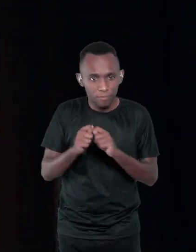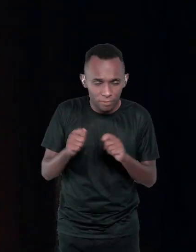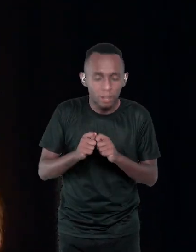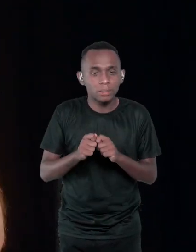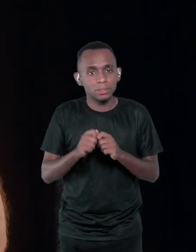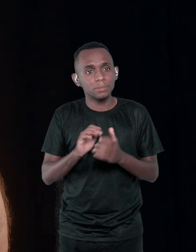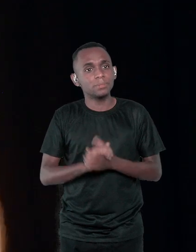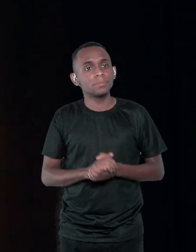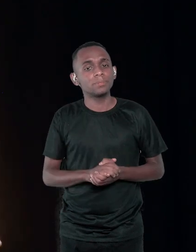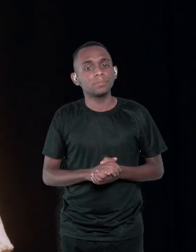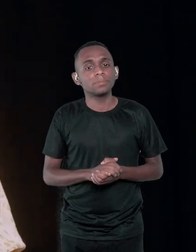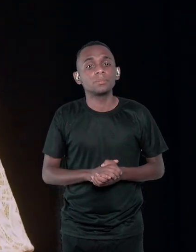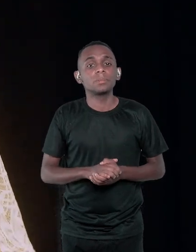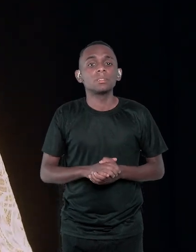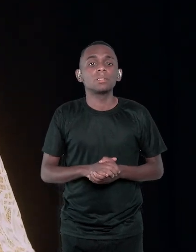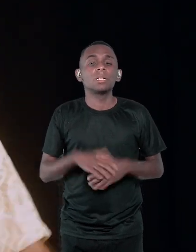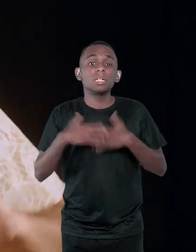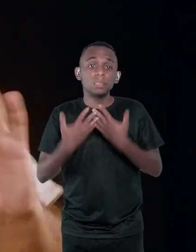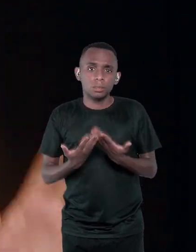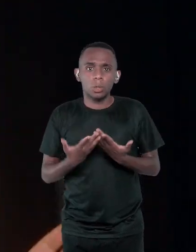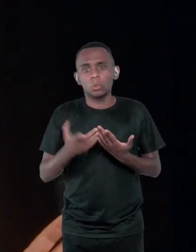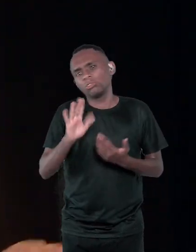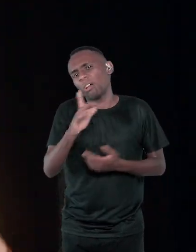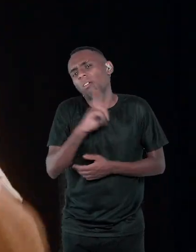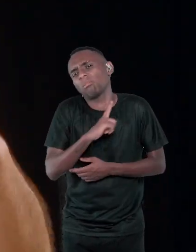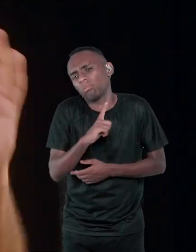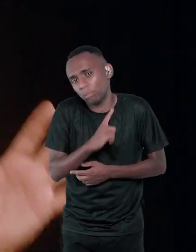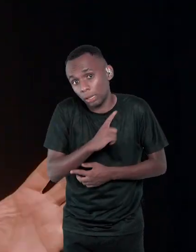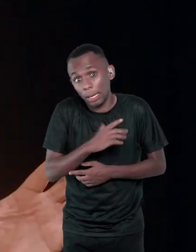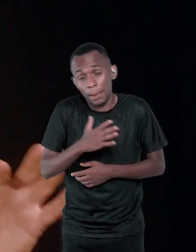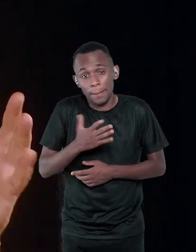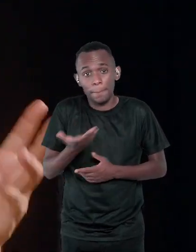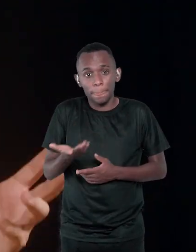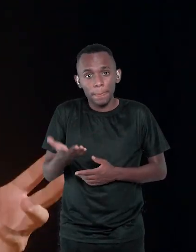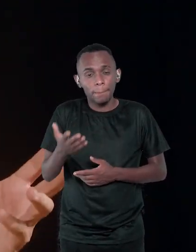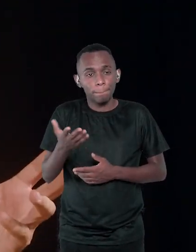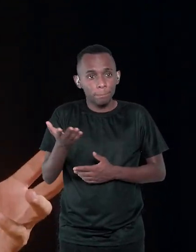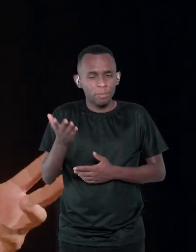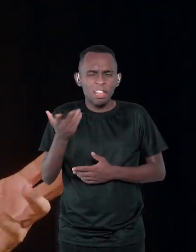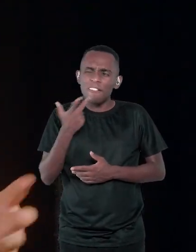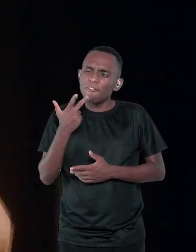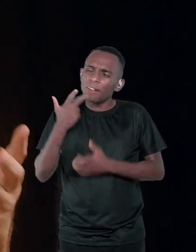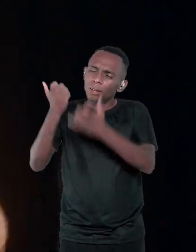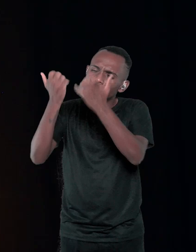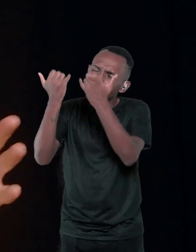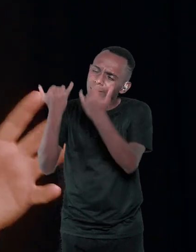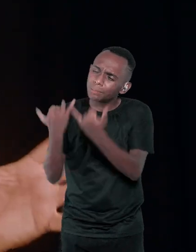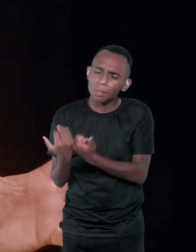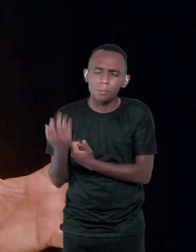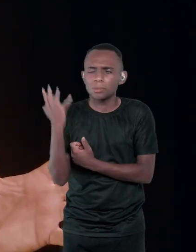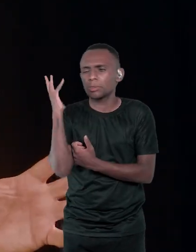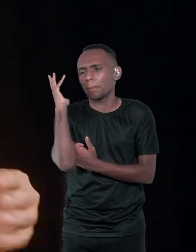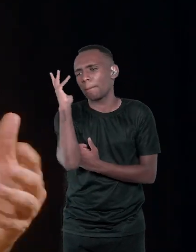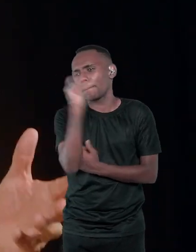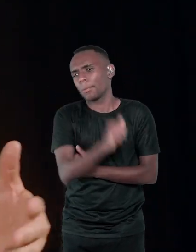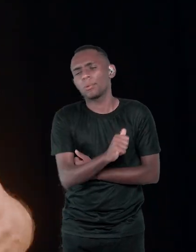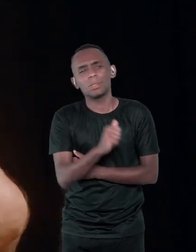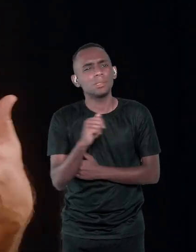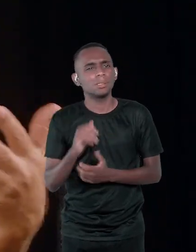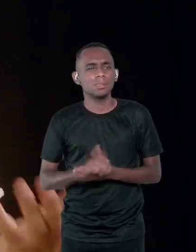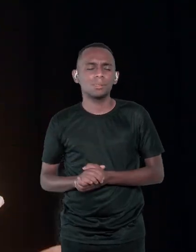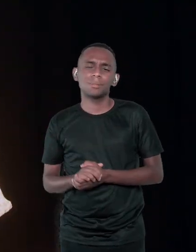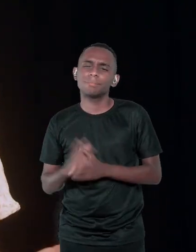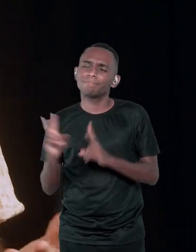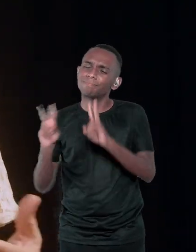o Rui. E ela fala, e já tem. Agora, ela falava muito bonitinha, a paixão da vida dela. Então, quando ela fala isso,